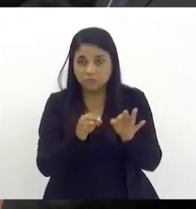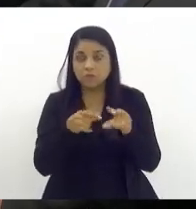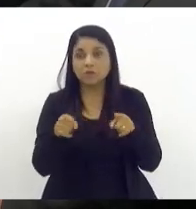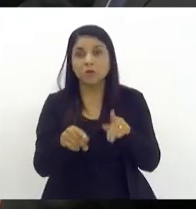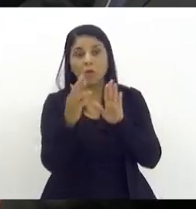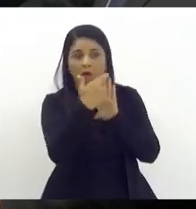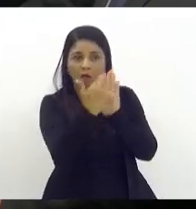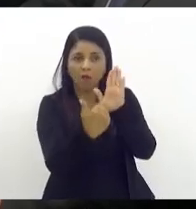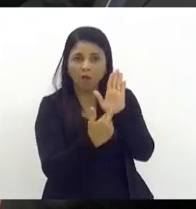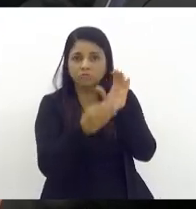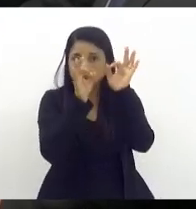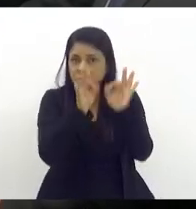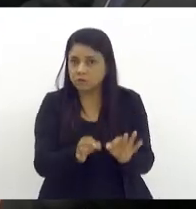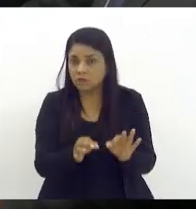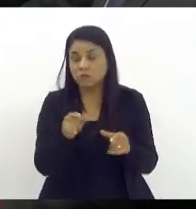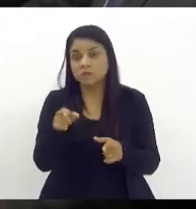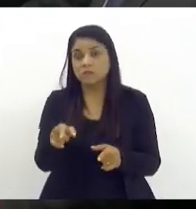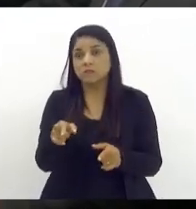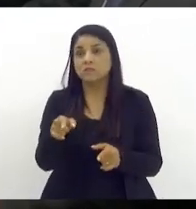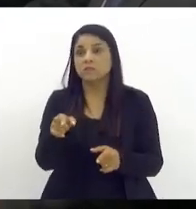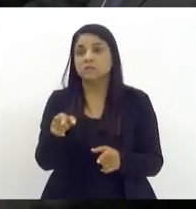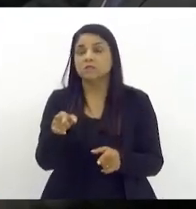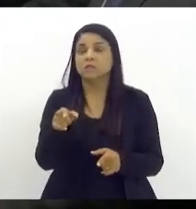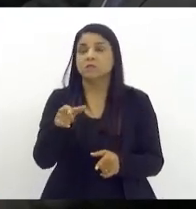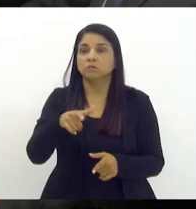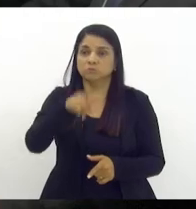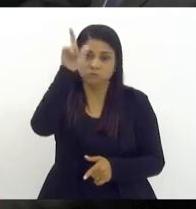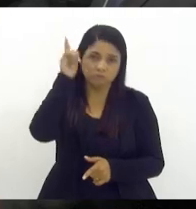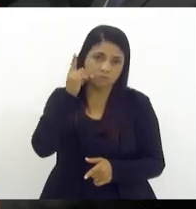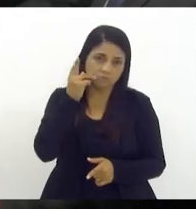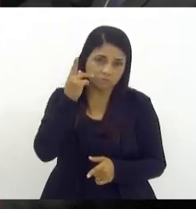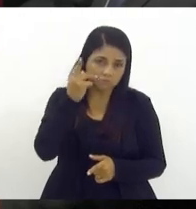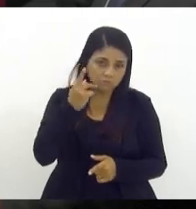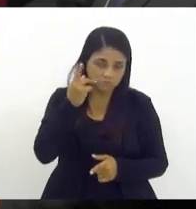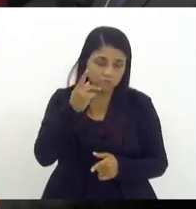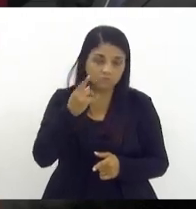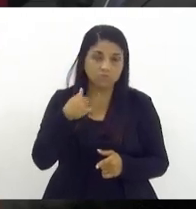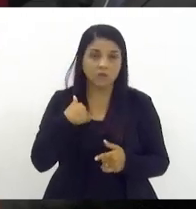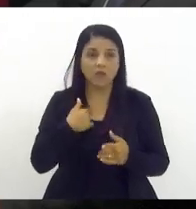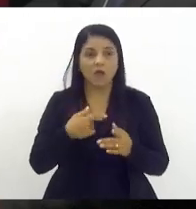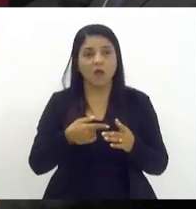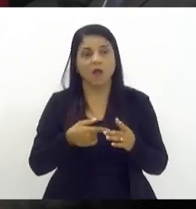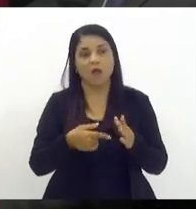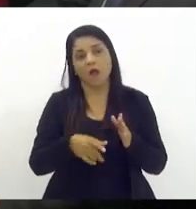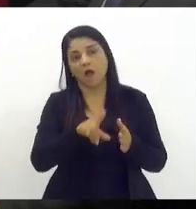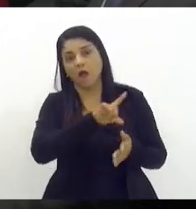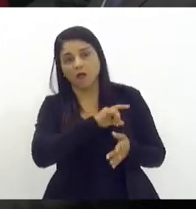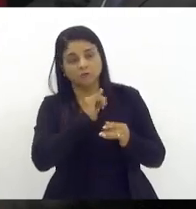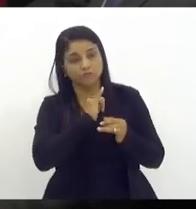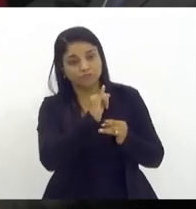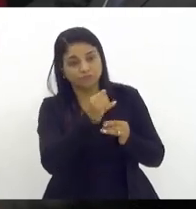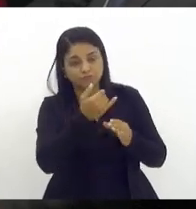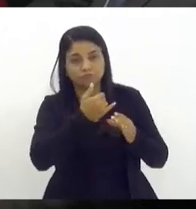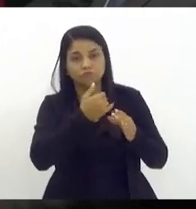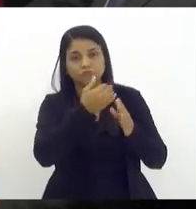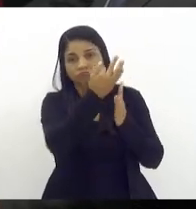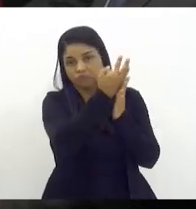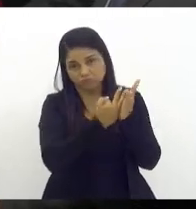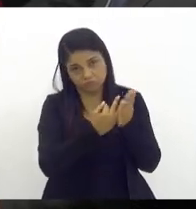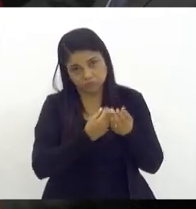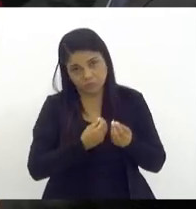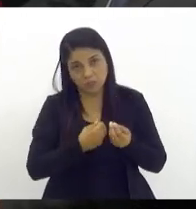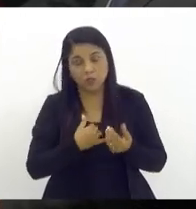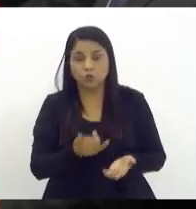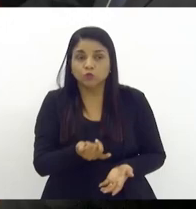regimental correto. Agora, se Vossa Excelência ficou chateado com a não brevidade de enviar o relatório anteriormente, eu